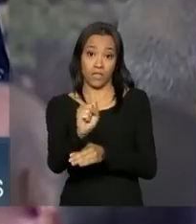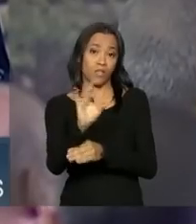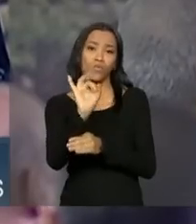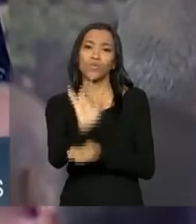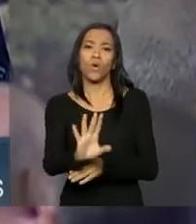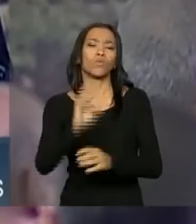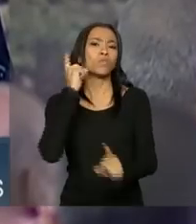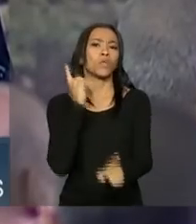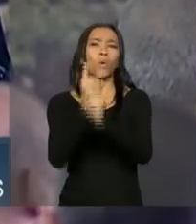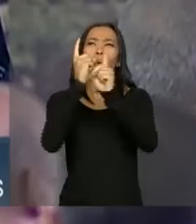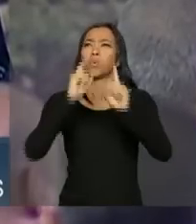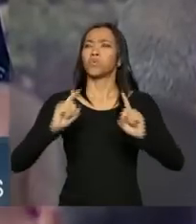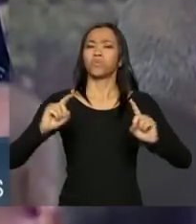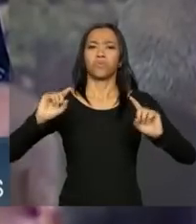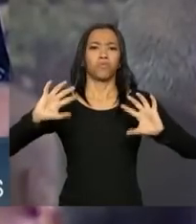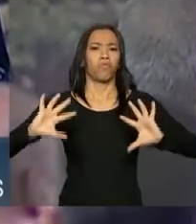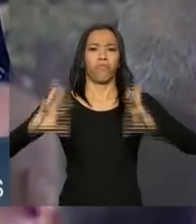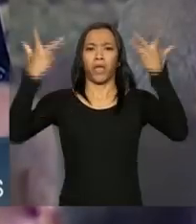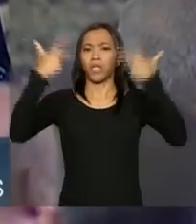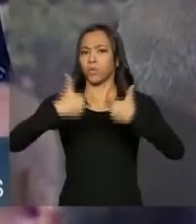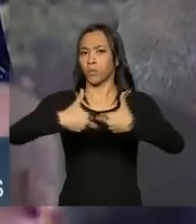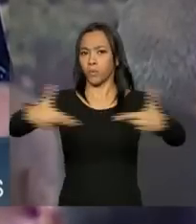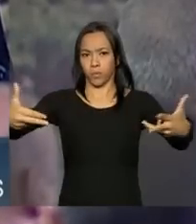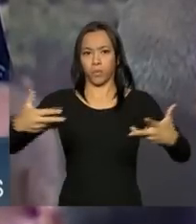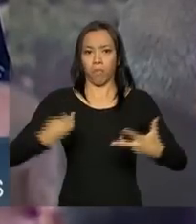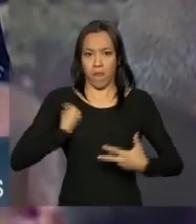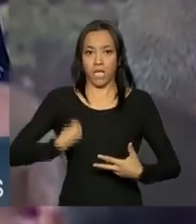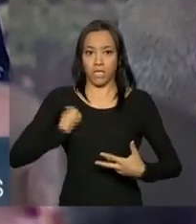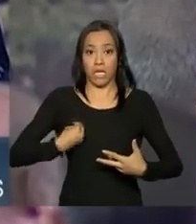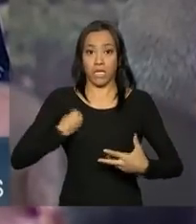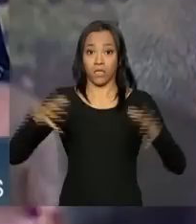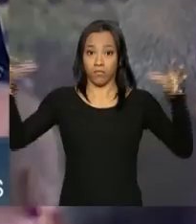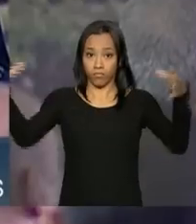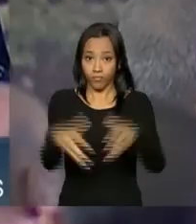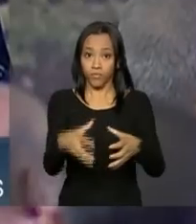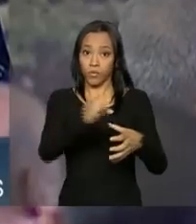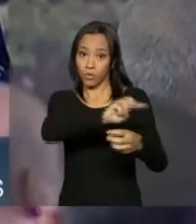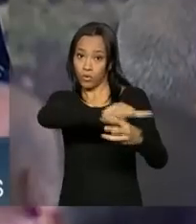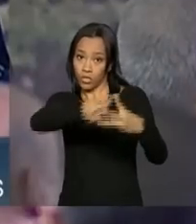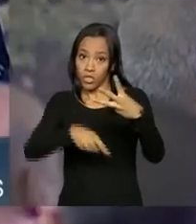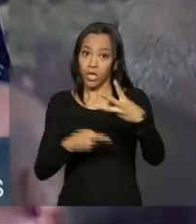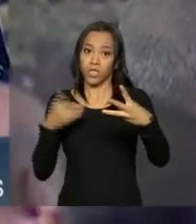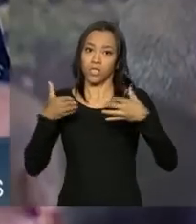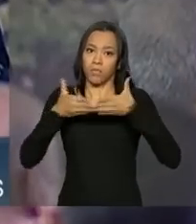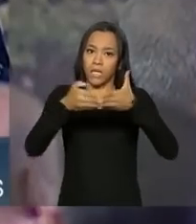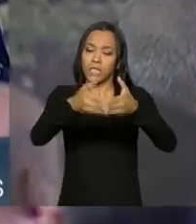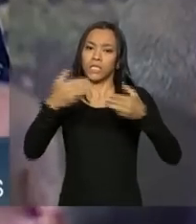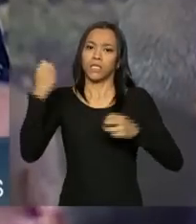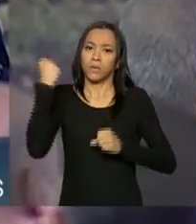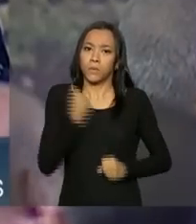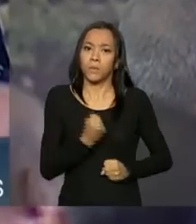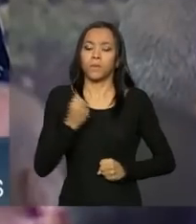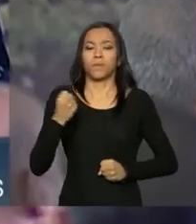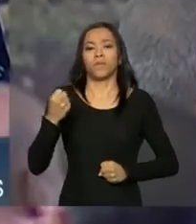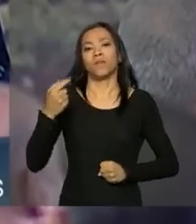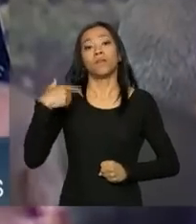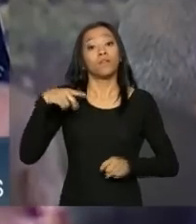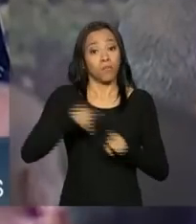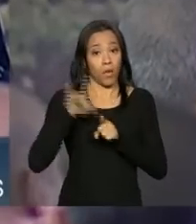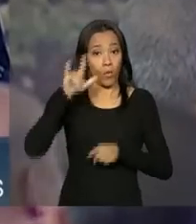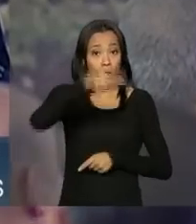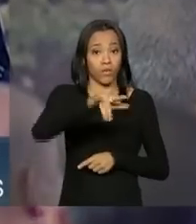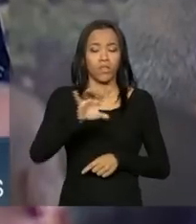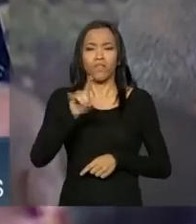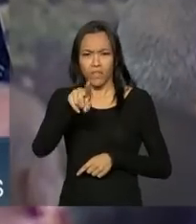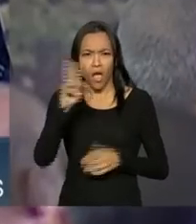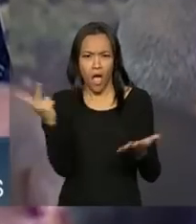eventos, mas também em momentos decisivos, como foi o terrível desastre, que